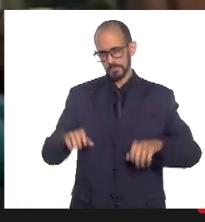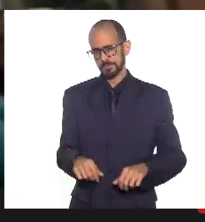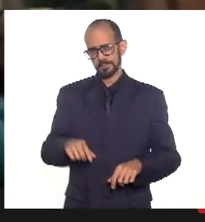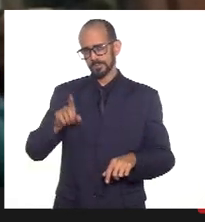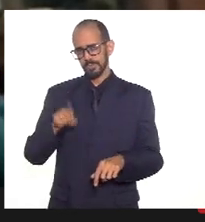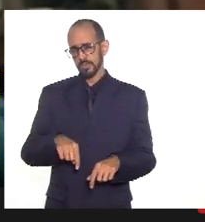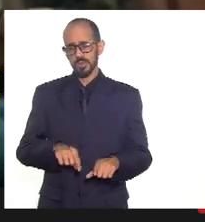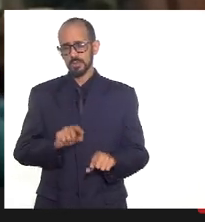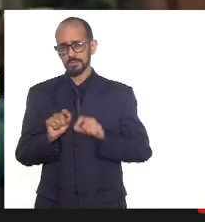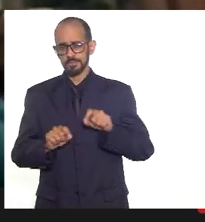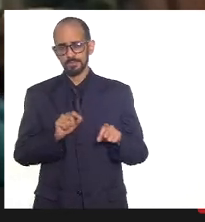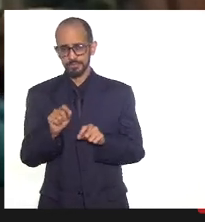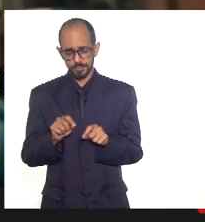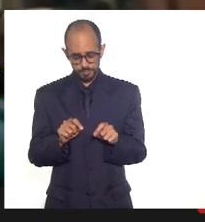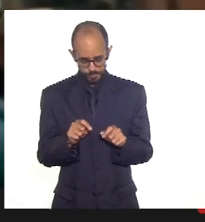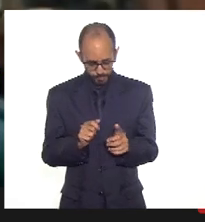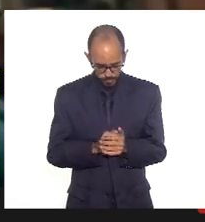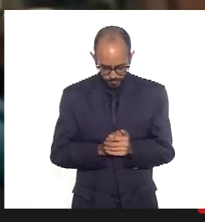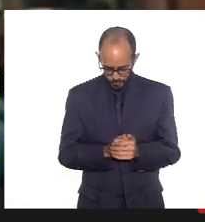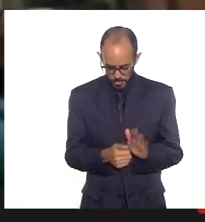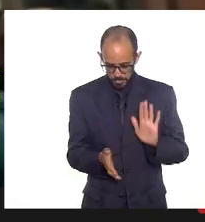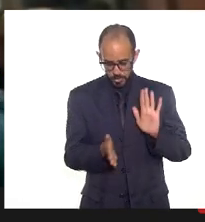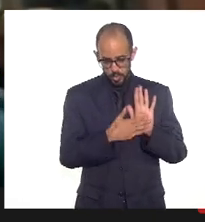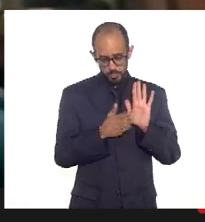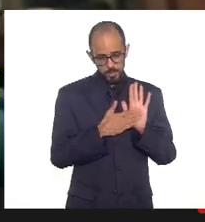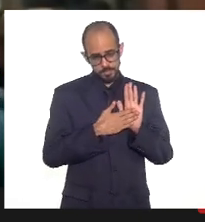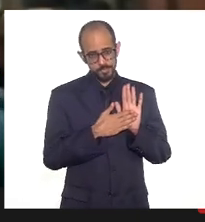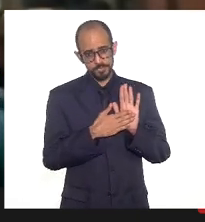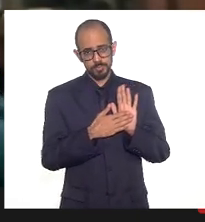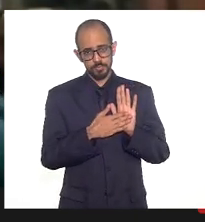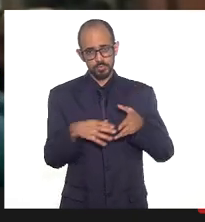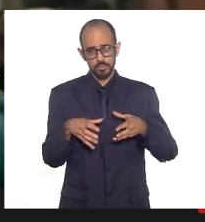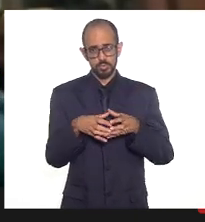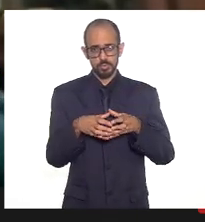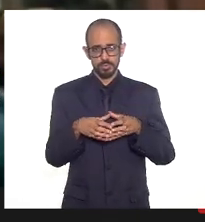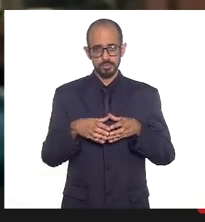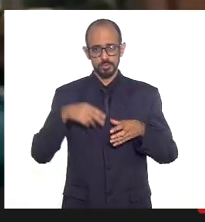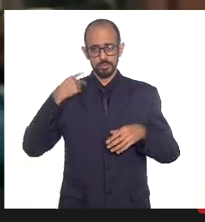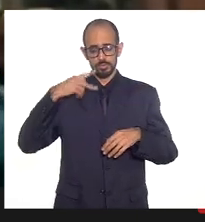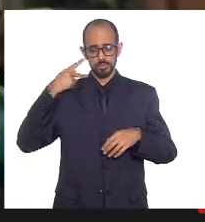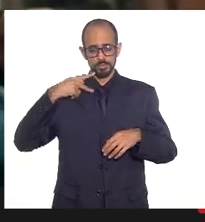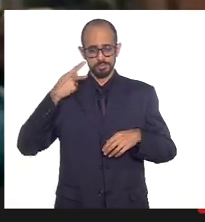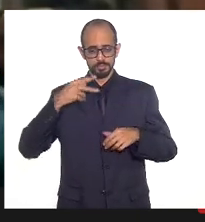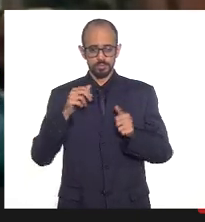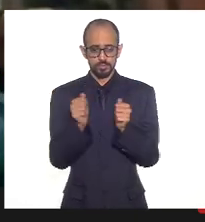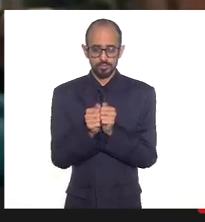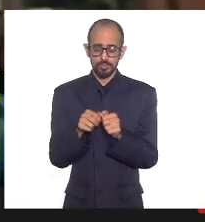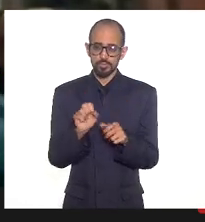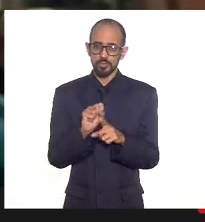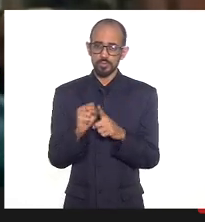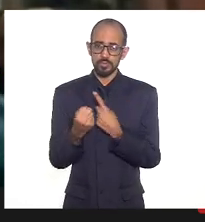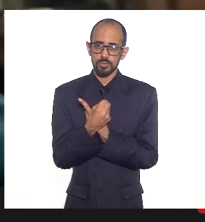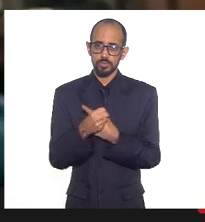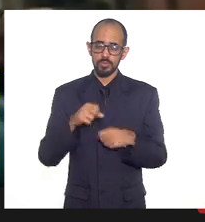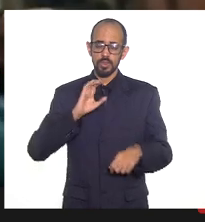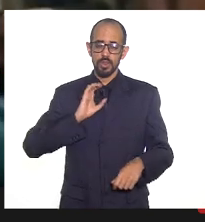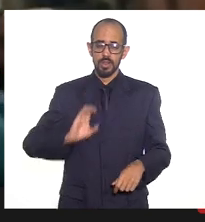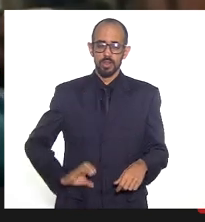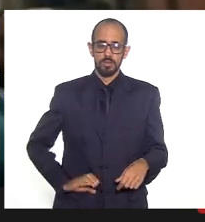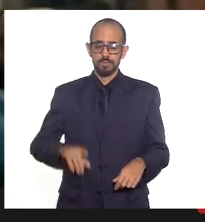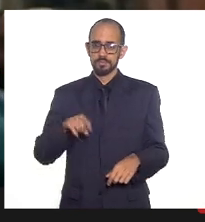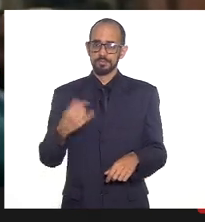construídas a partir do comprometimento de um conjunto de parlamentares com o engajamento da sociedade civil, são fundamentais para a gente